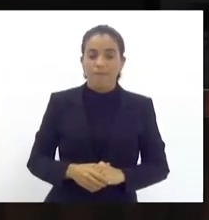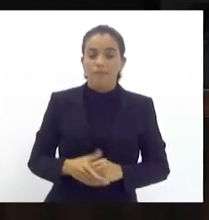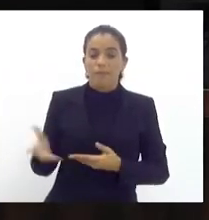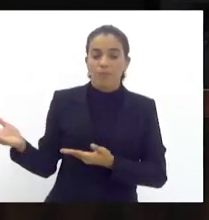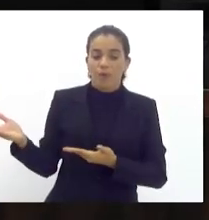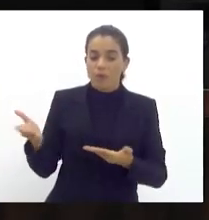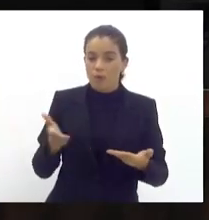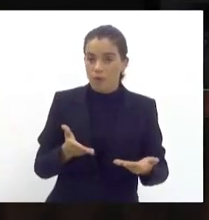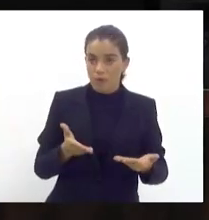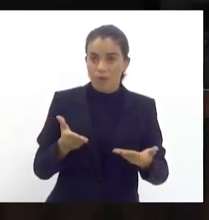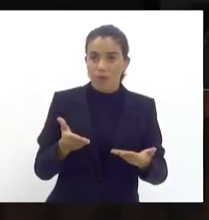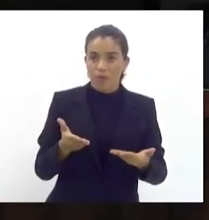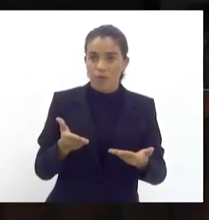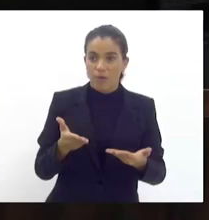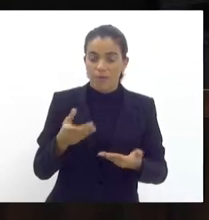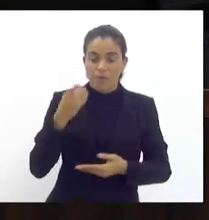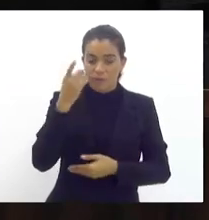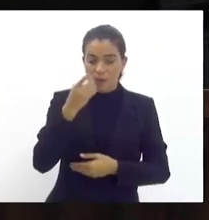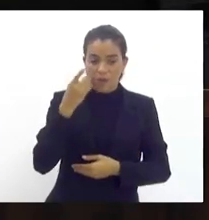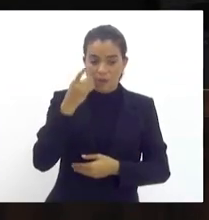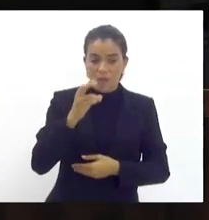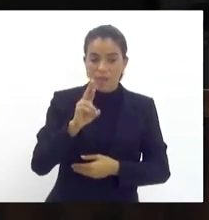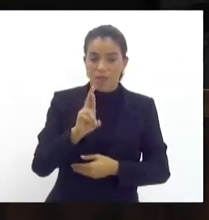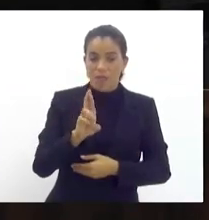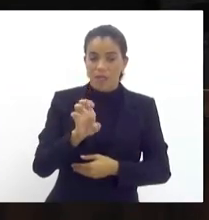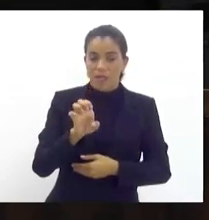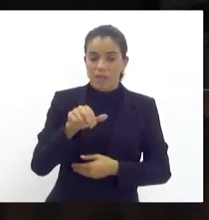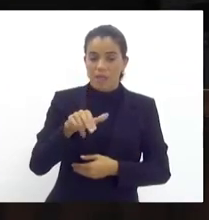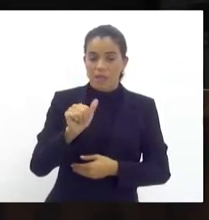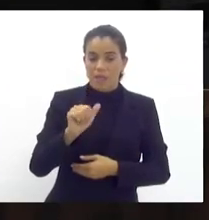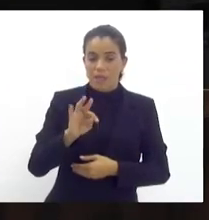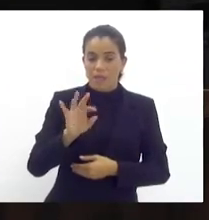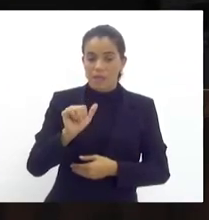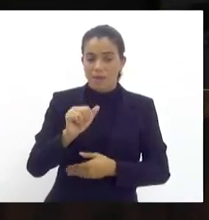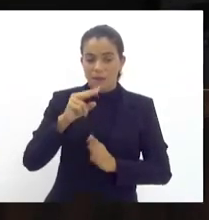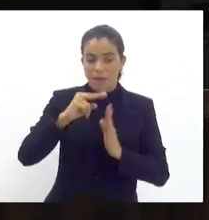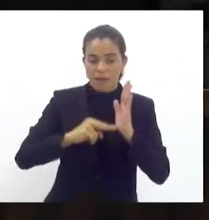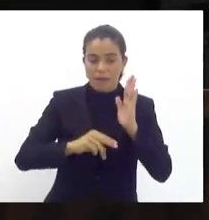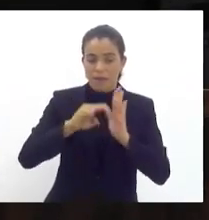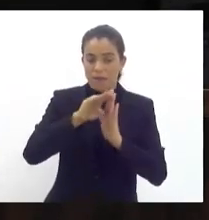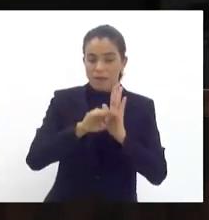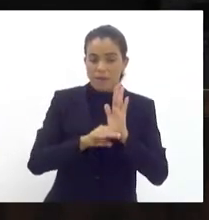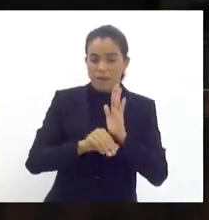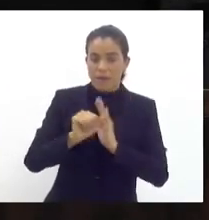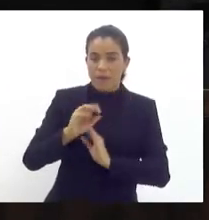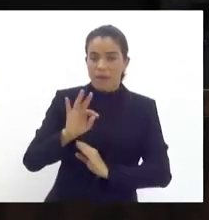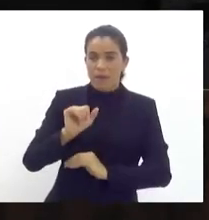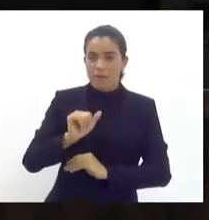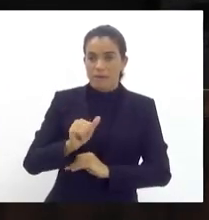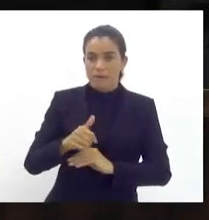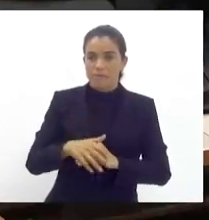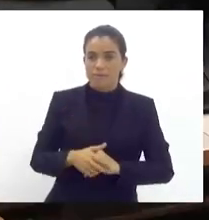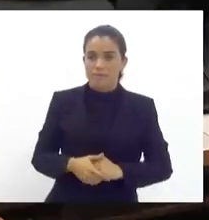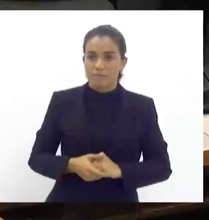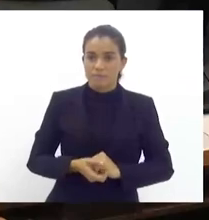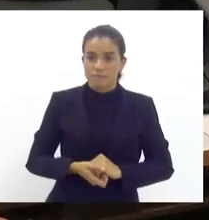convida a deputada Renata Souza para fazer a leitura da ata de sessão anterior